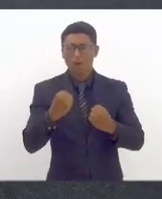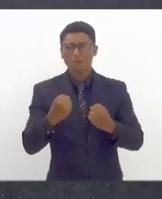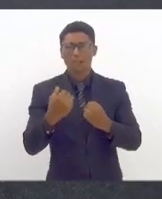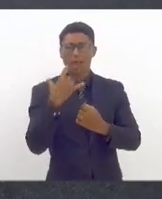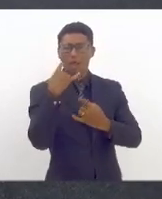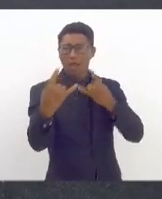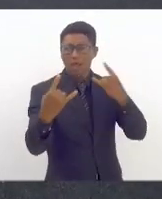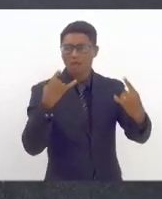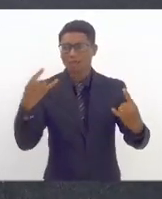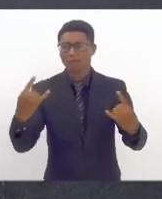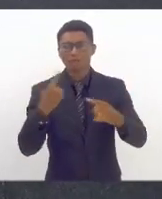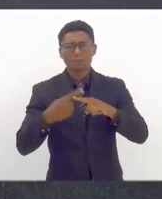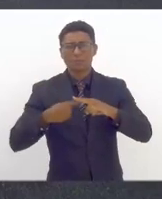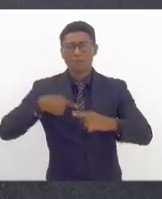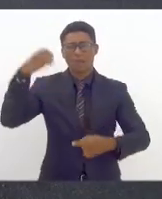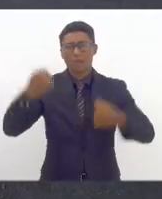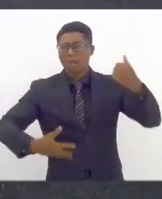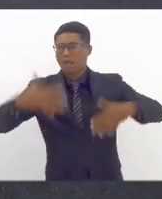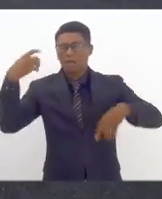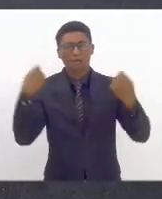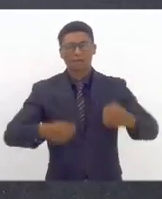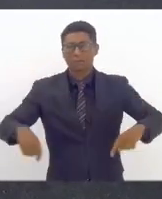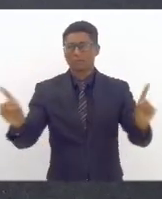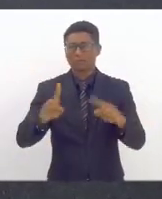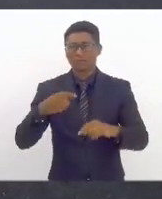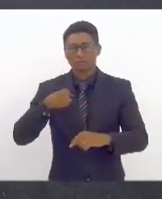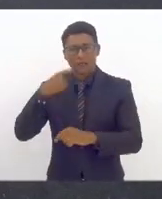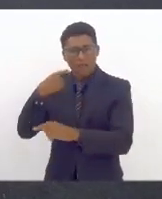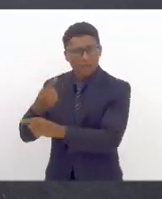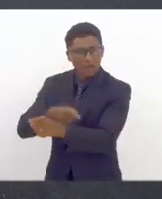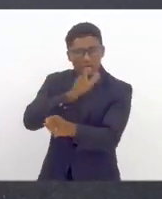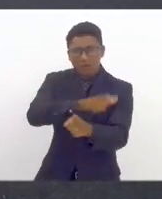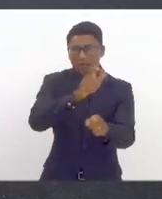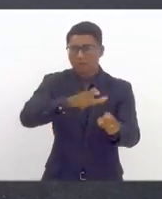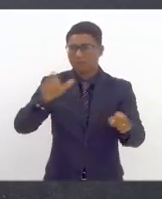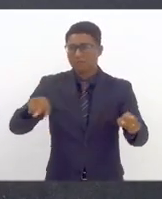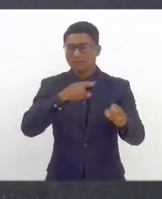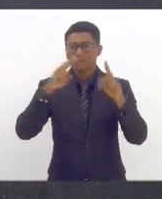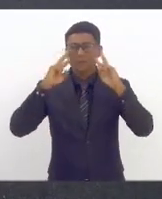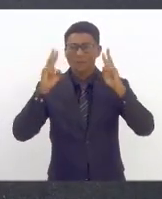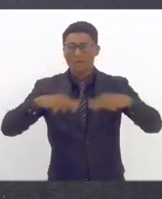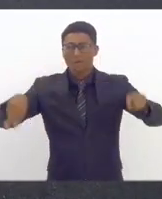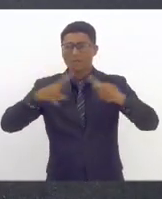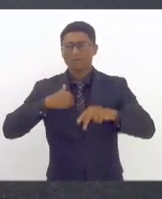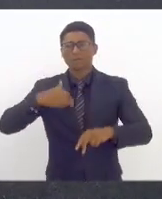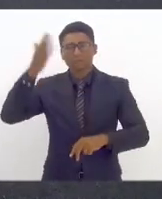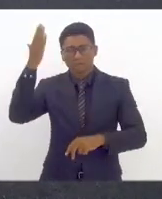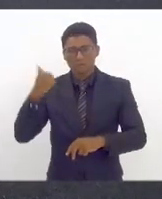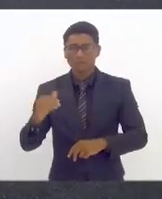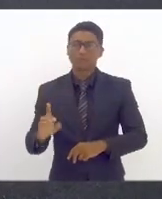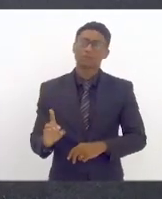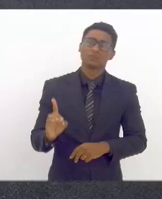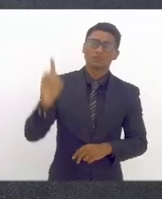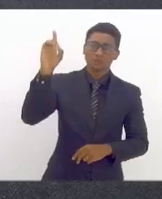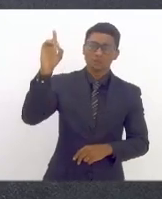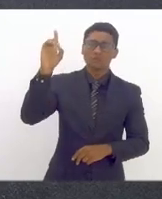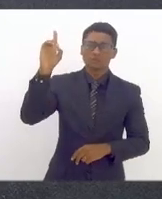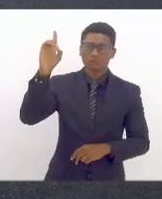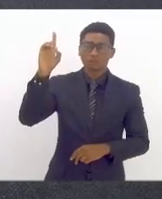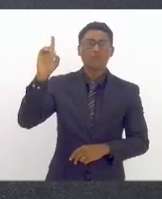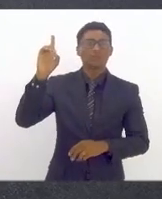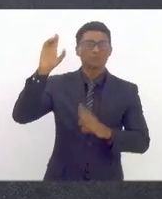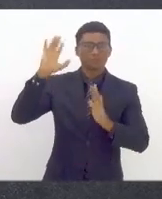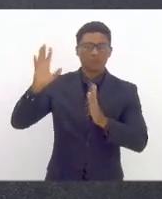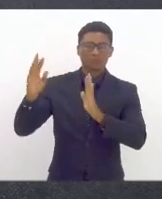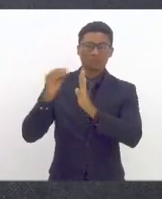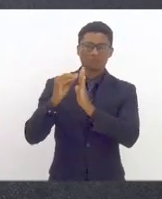nem preciso me explicar Hã eu vejo várias pessoas do seu olhar pois eu sei que Deus já estava tudo